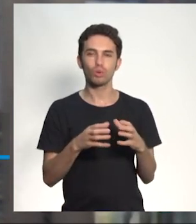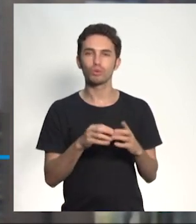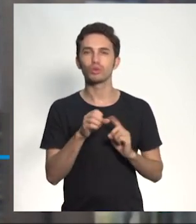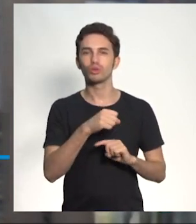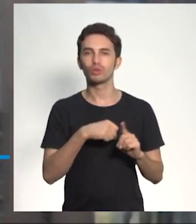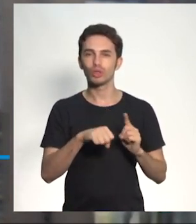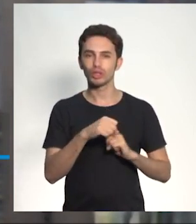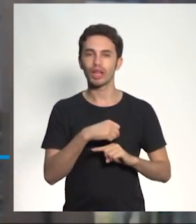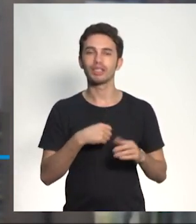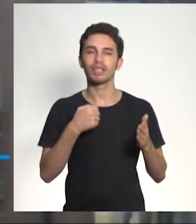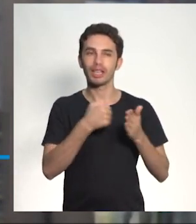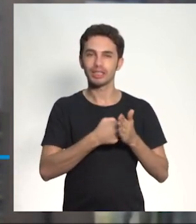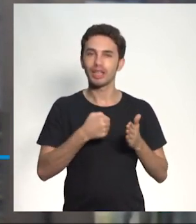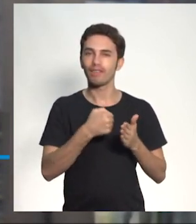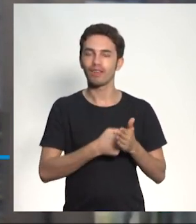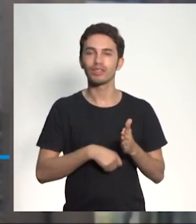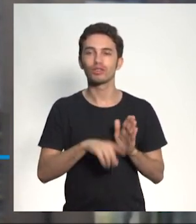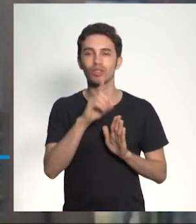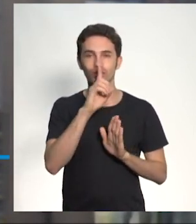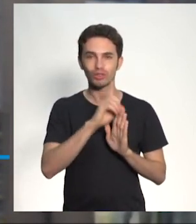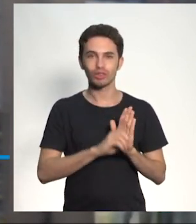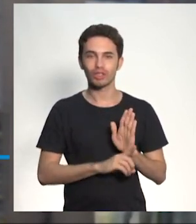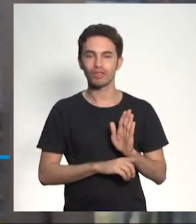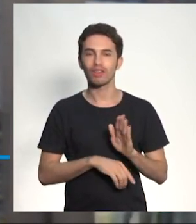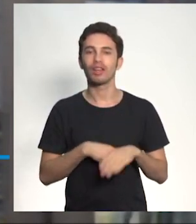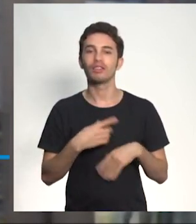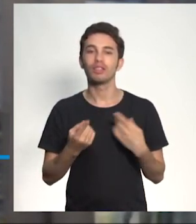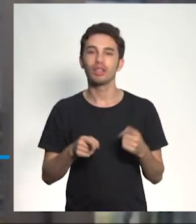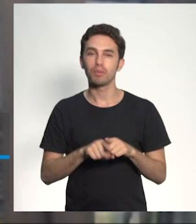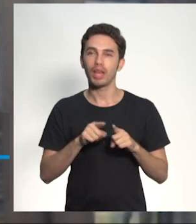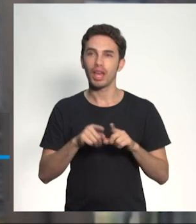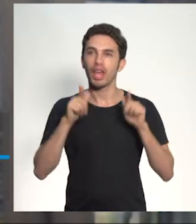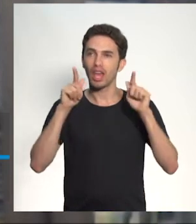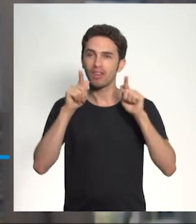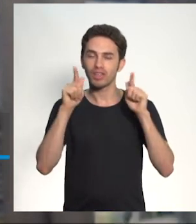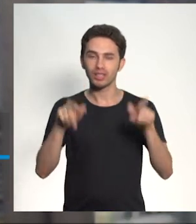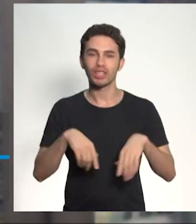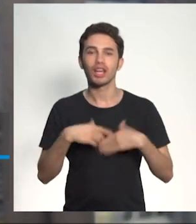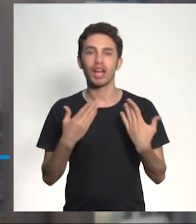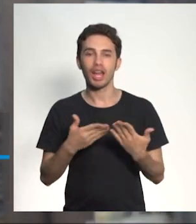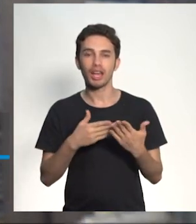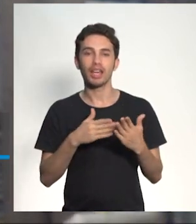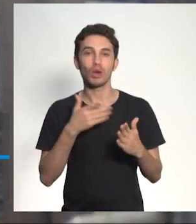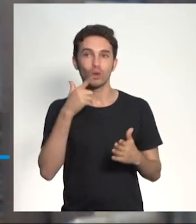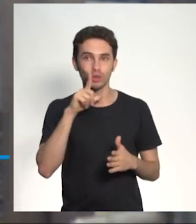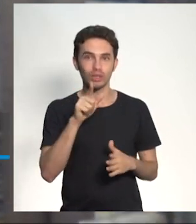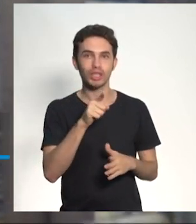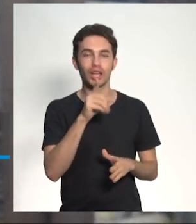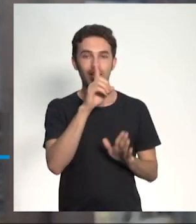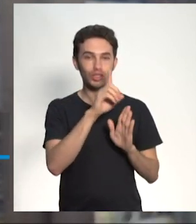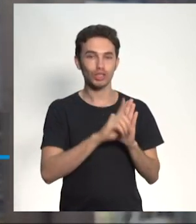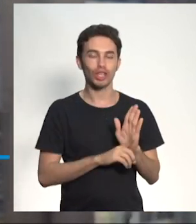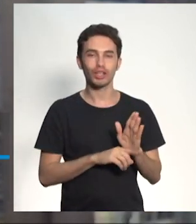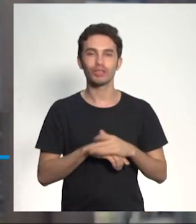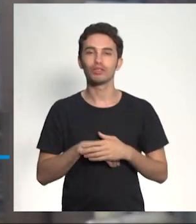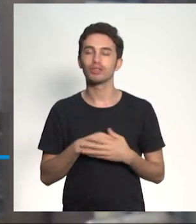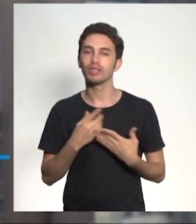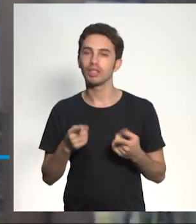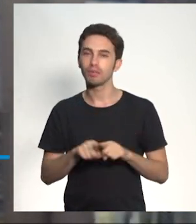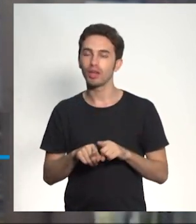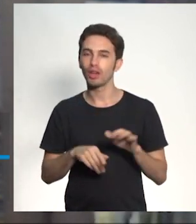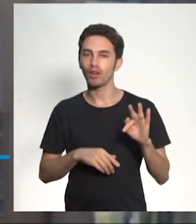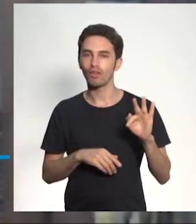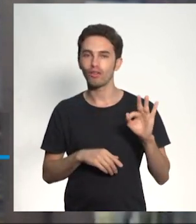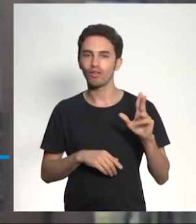na defesa dos seus direitos, reivindicar e adquirir direitos. E teve um professor, o professor Flávio, colocou